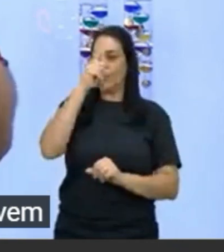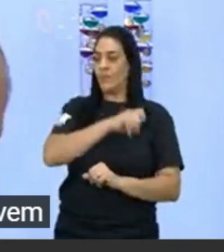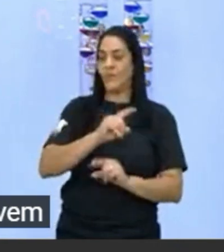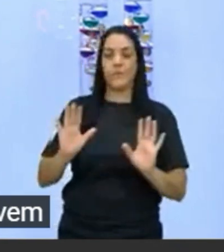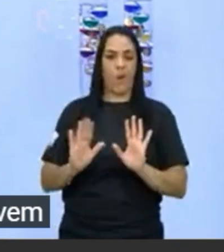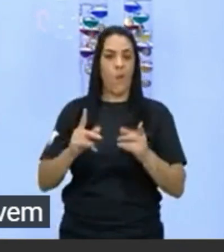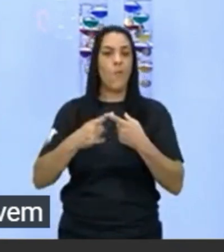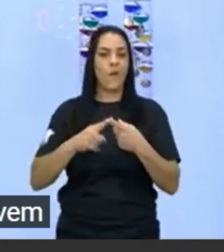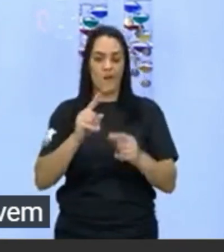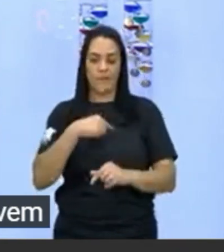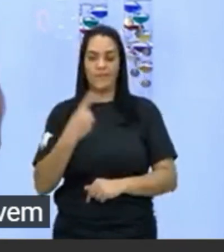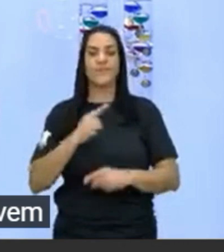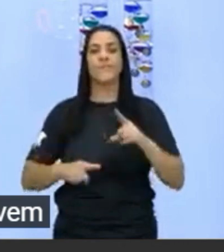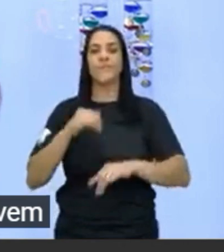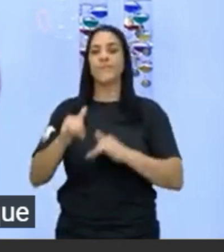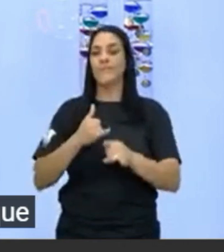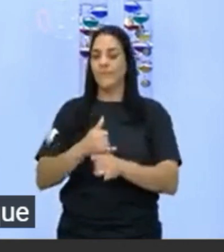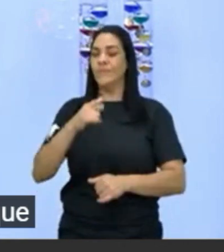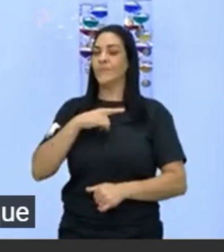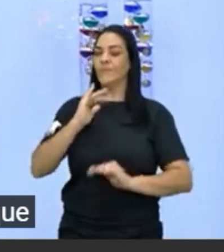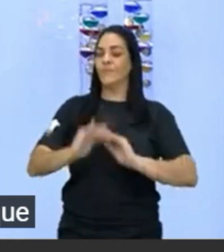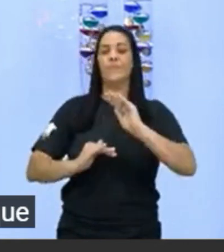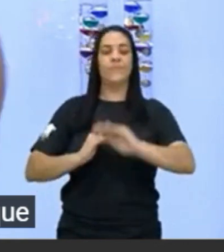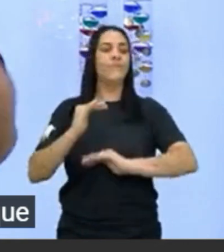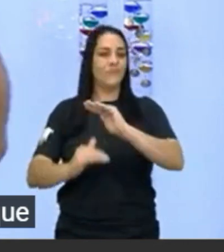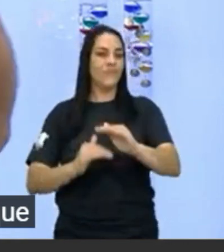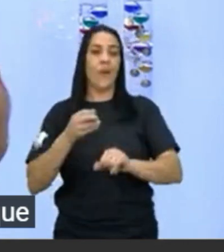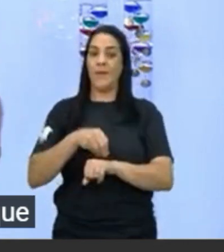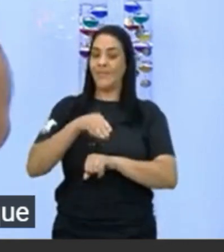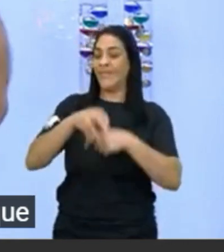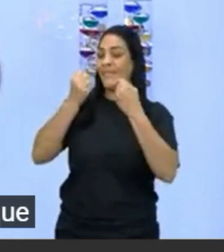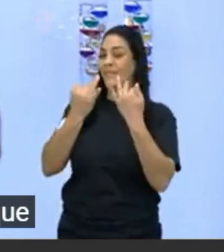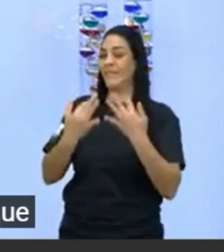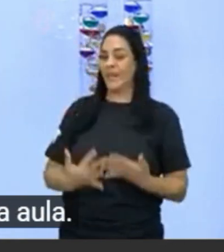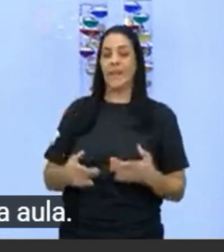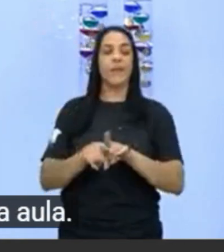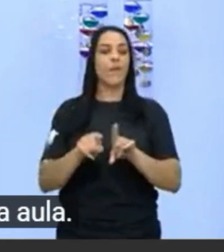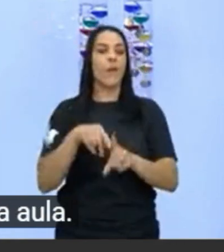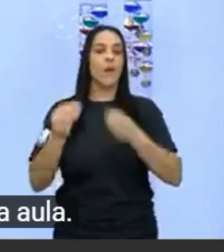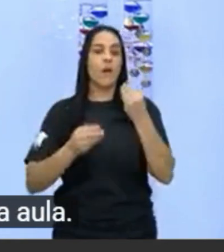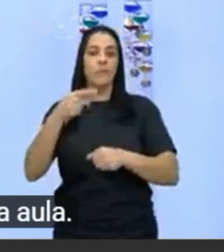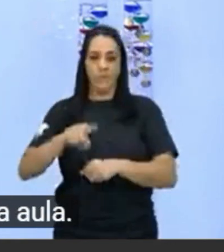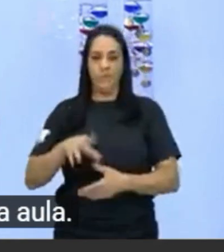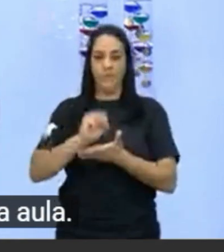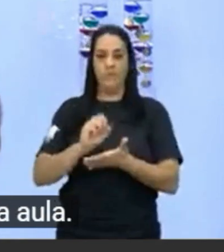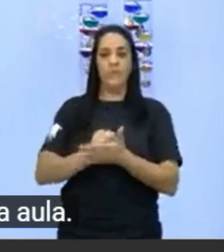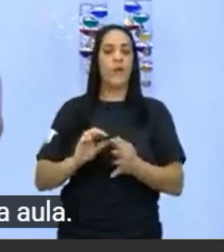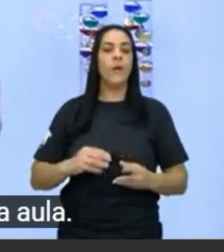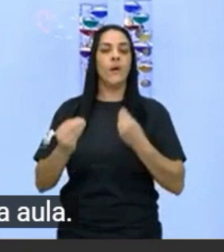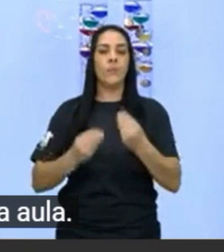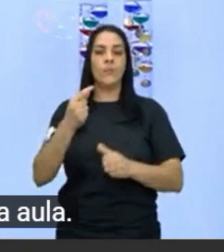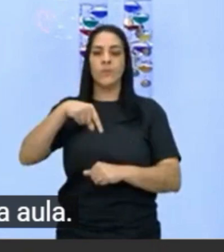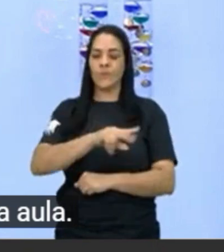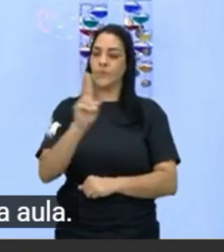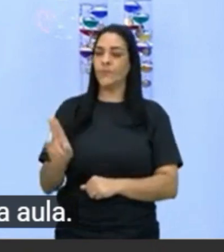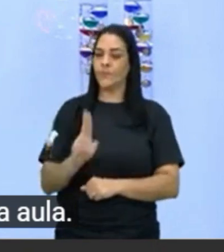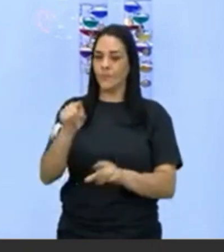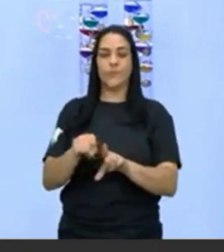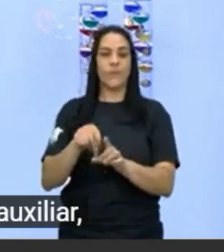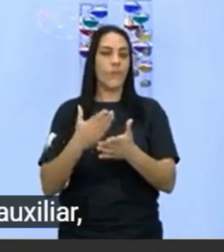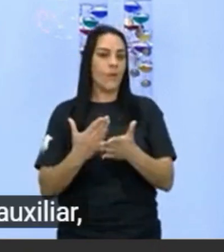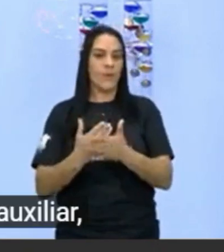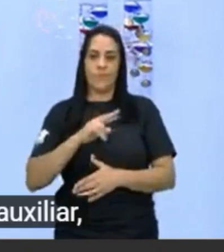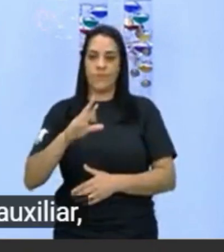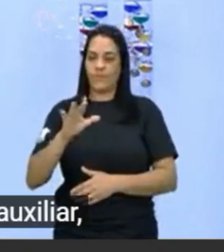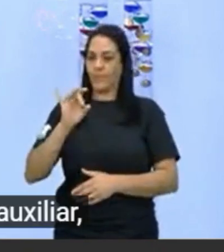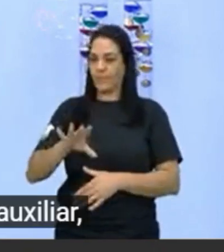muito difícil, por quê? O nosso material digital vem com passo a passo, com dicas explicando como é que você baixa essa extensão, como é que você utiliza ela na